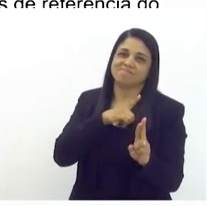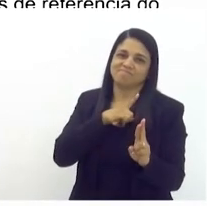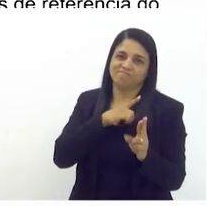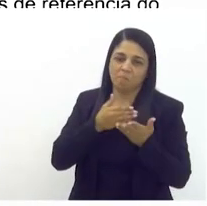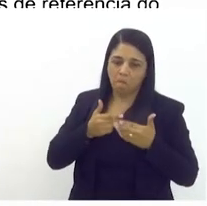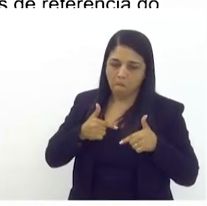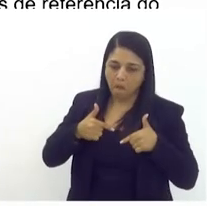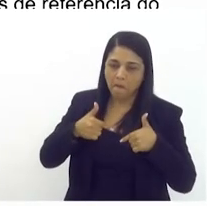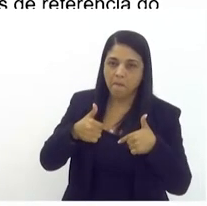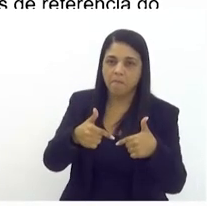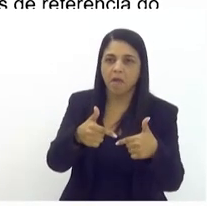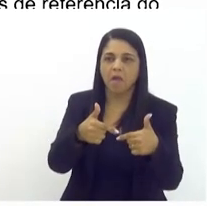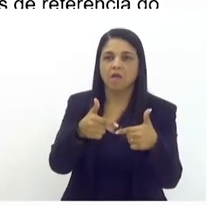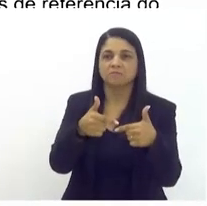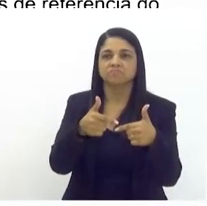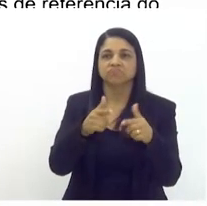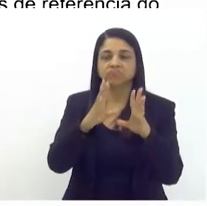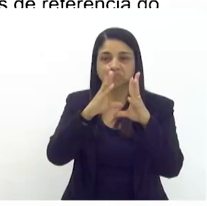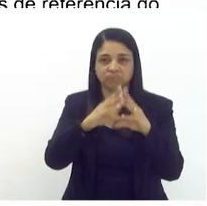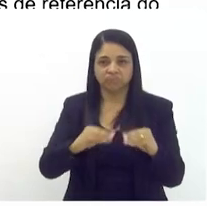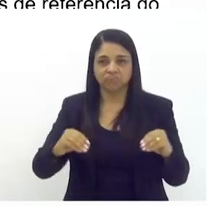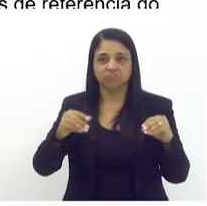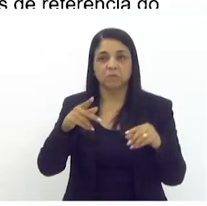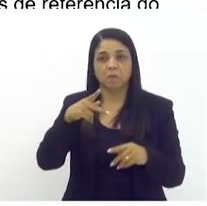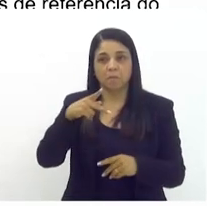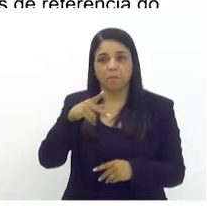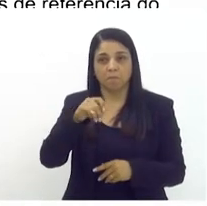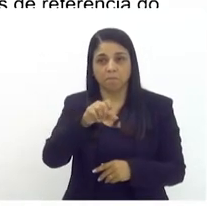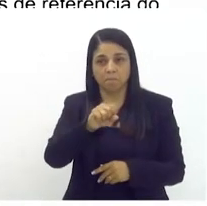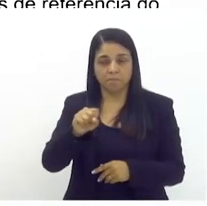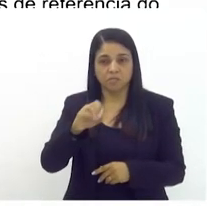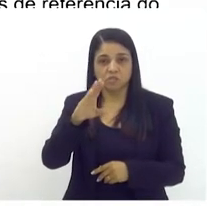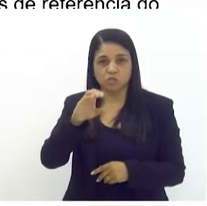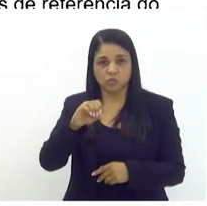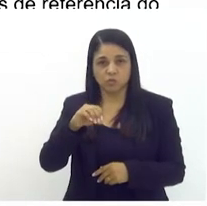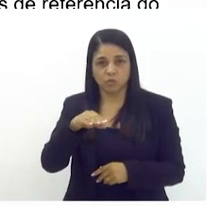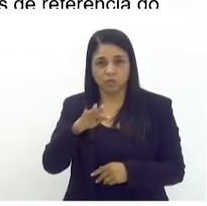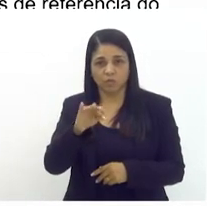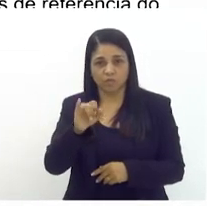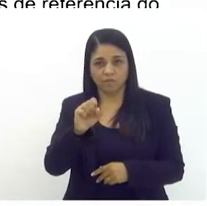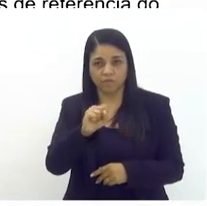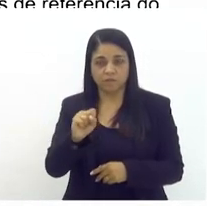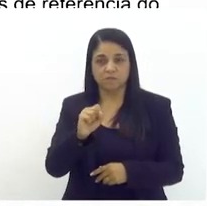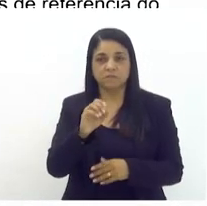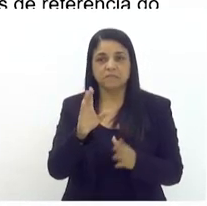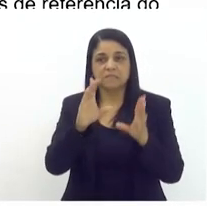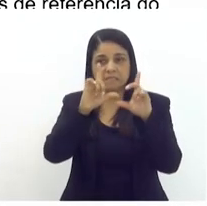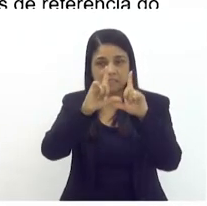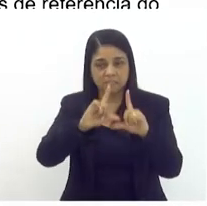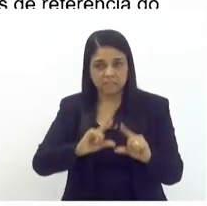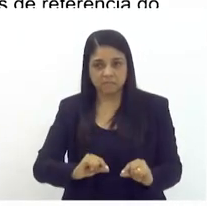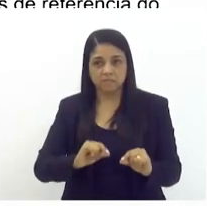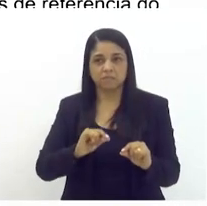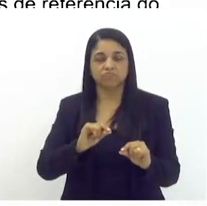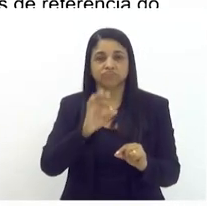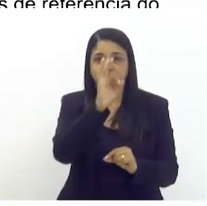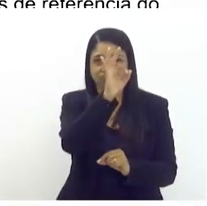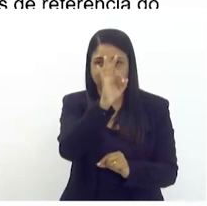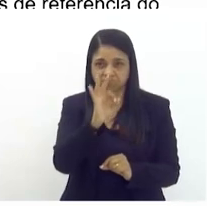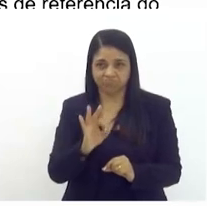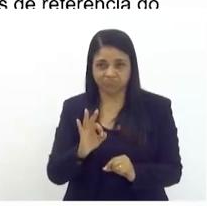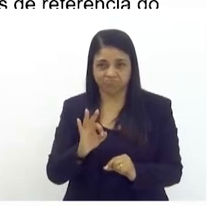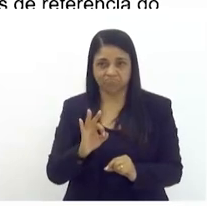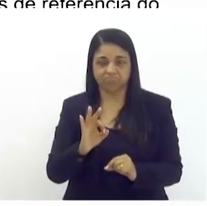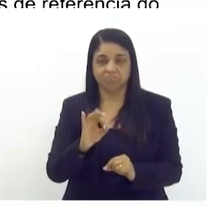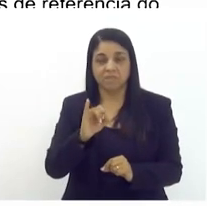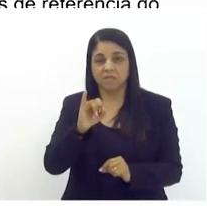e seguindo-se o piscofins e zerando as alíquotas do IPI dos produtos fabricados